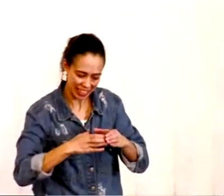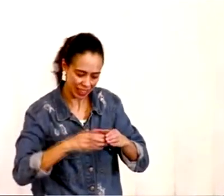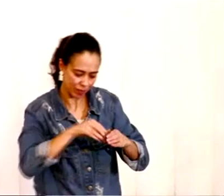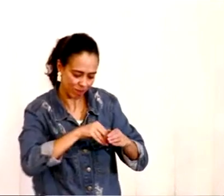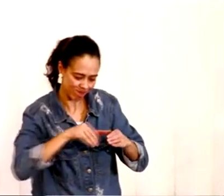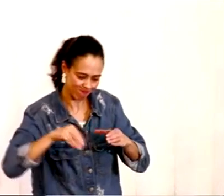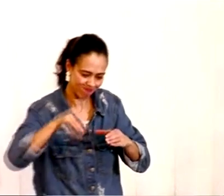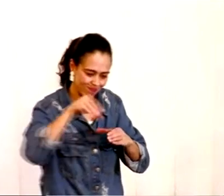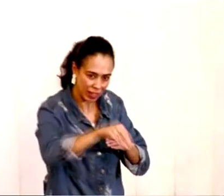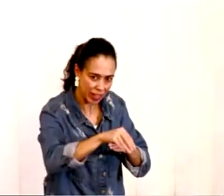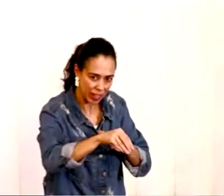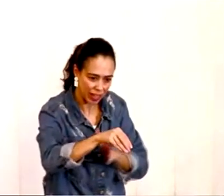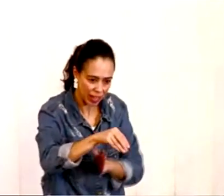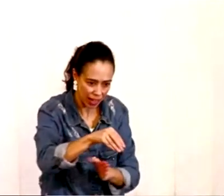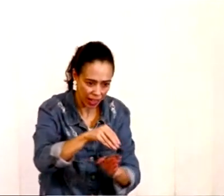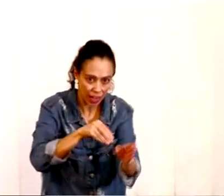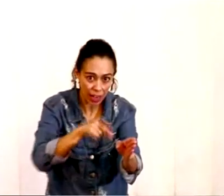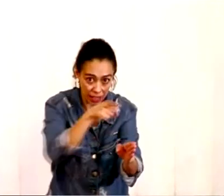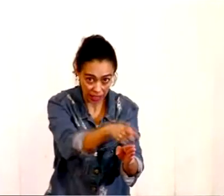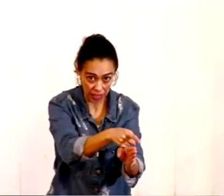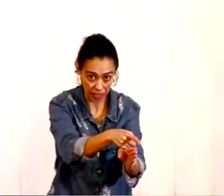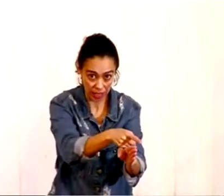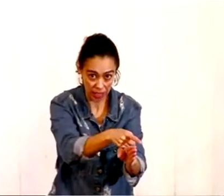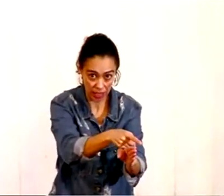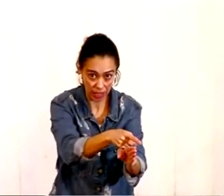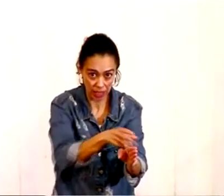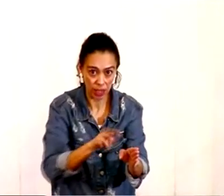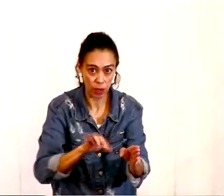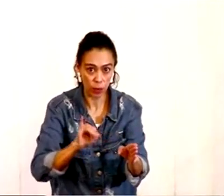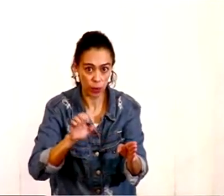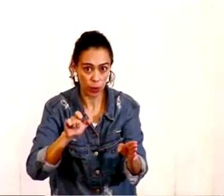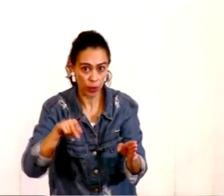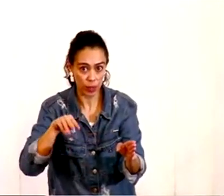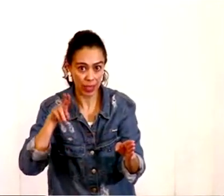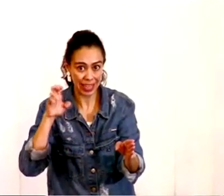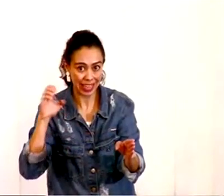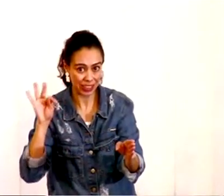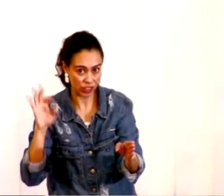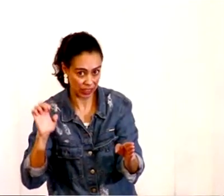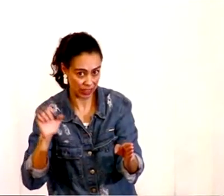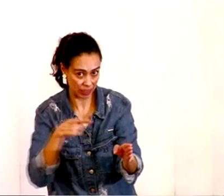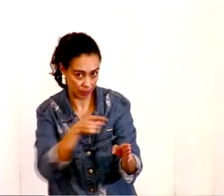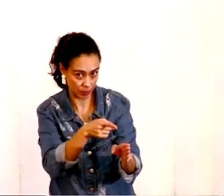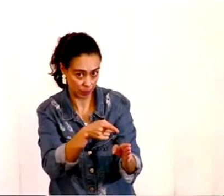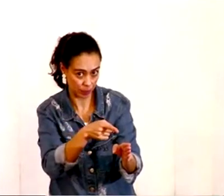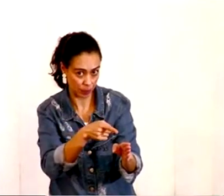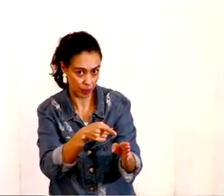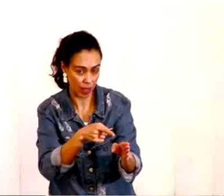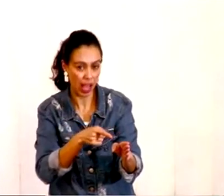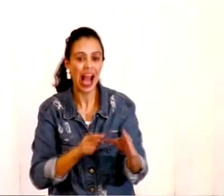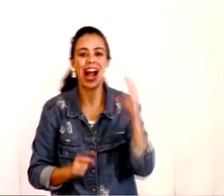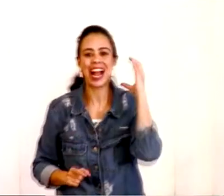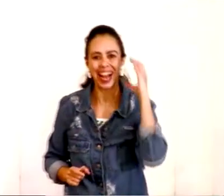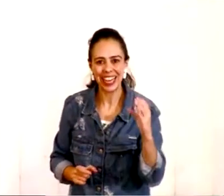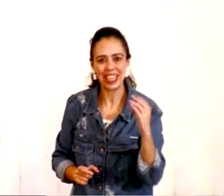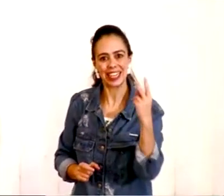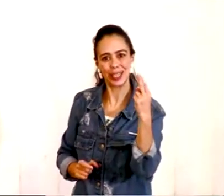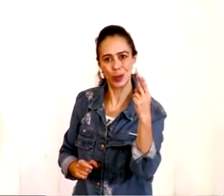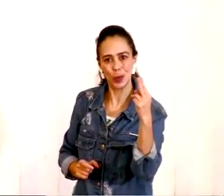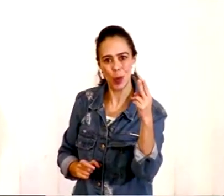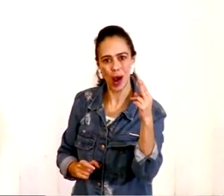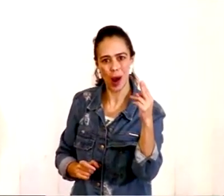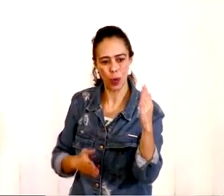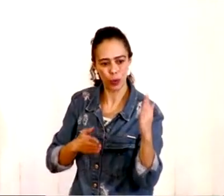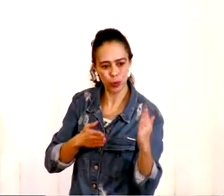nesse primeiro relato, dos versículos de 1 a 16, um homem capaz